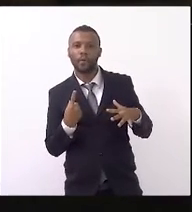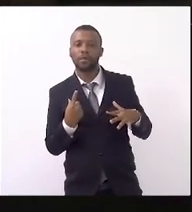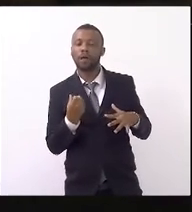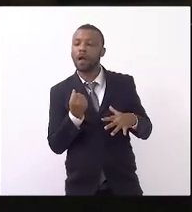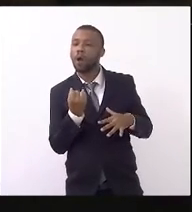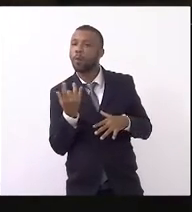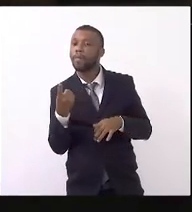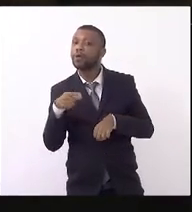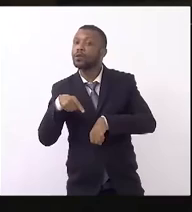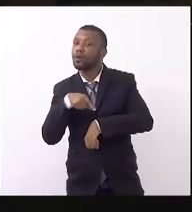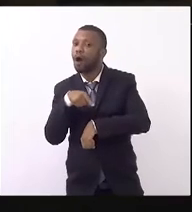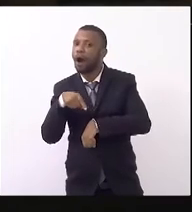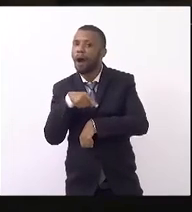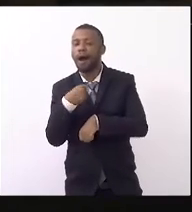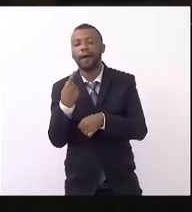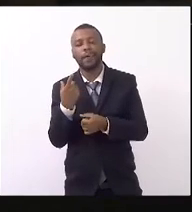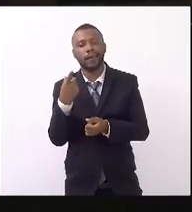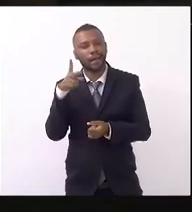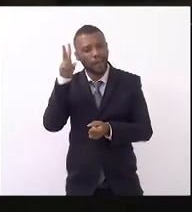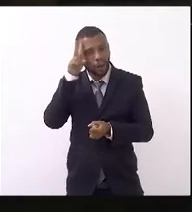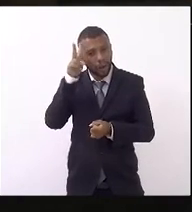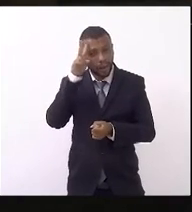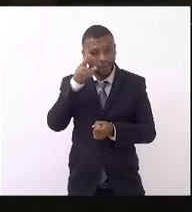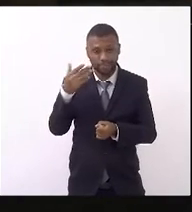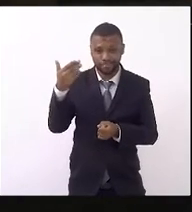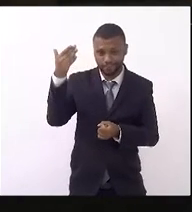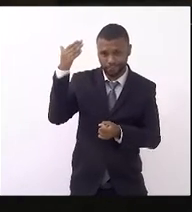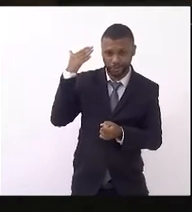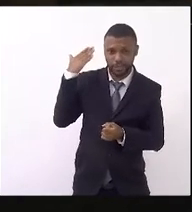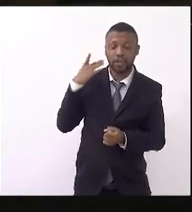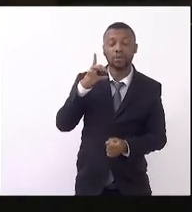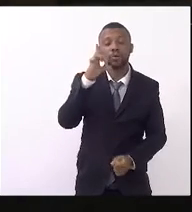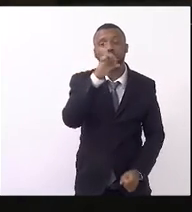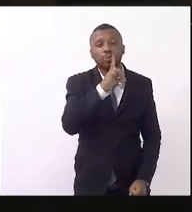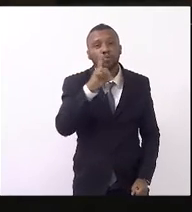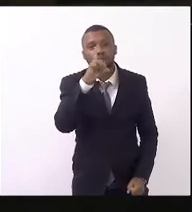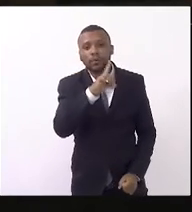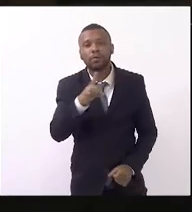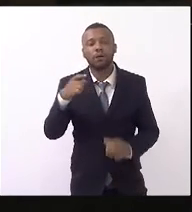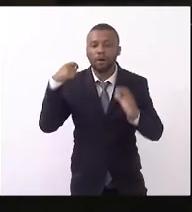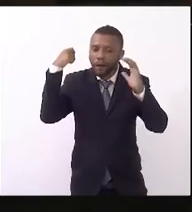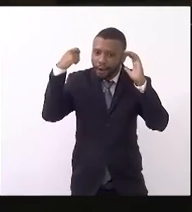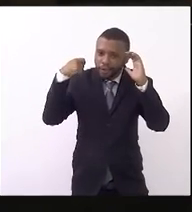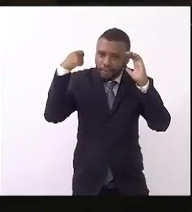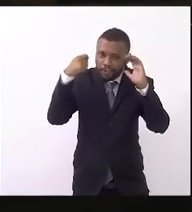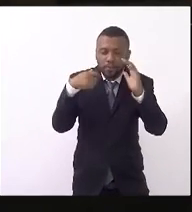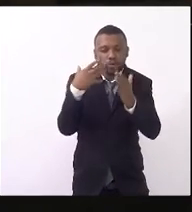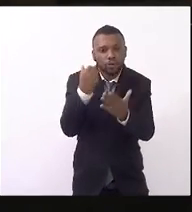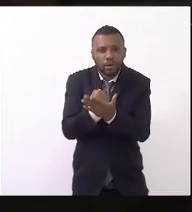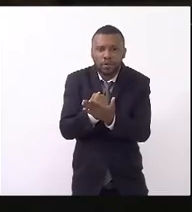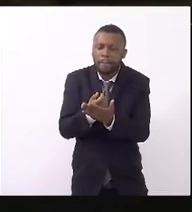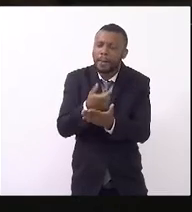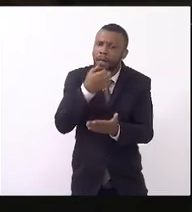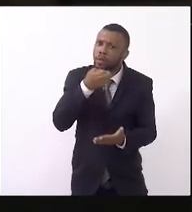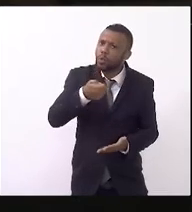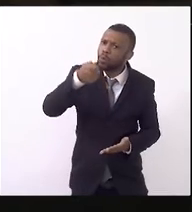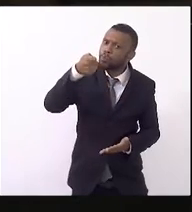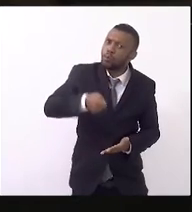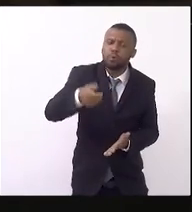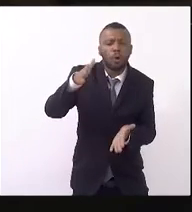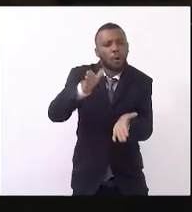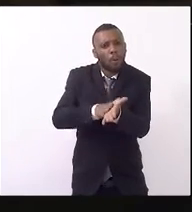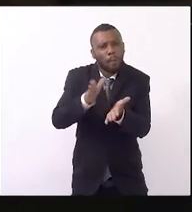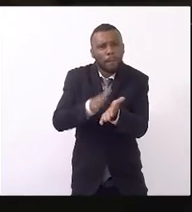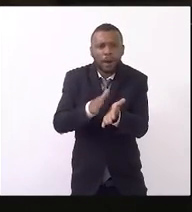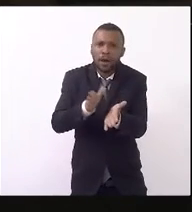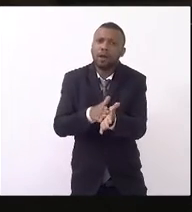horas, né? No domingo, inclusive, eu fiz um vídeo um pouco mais duro, cobrando a